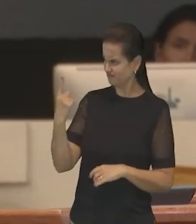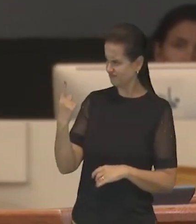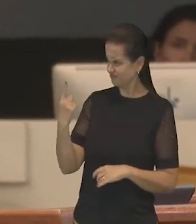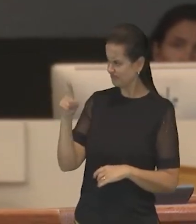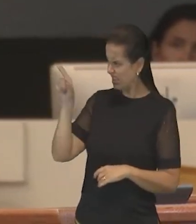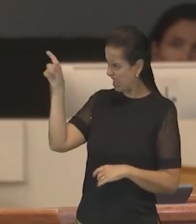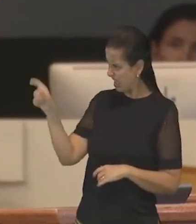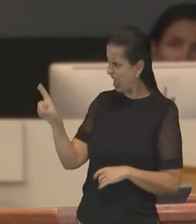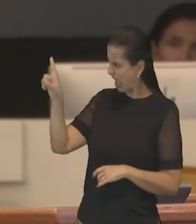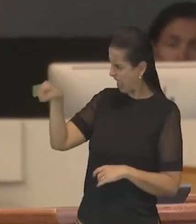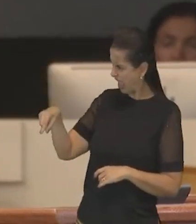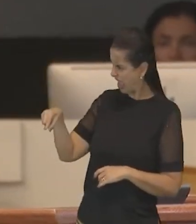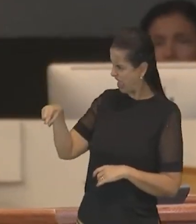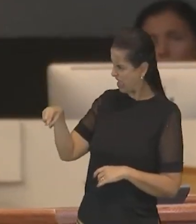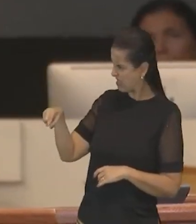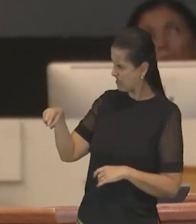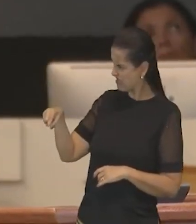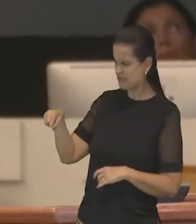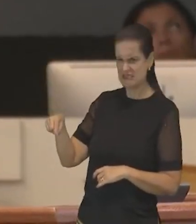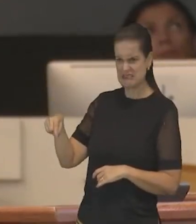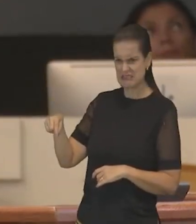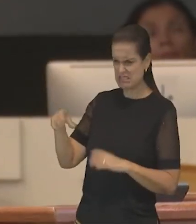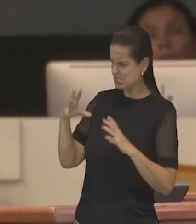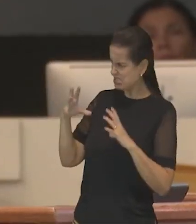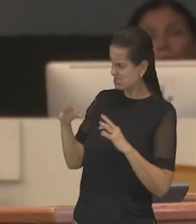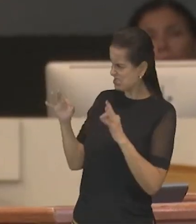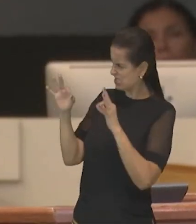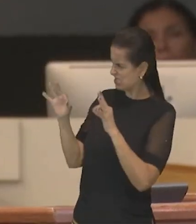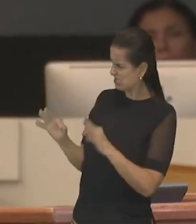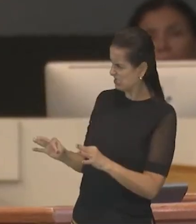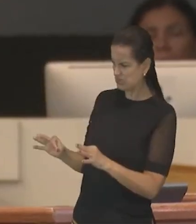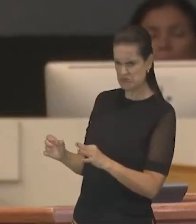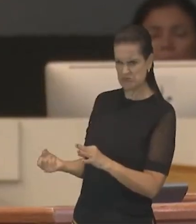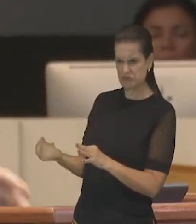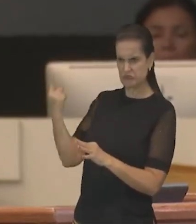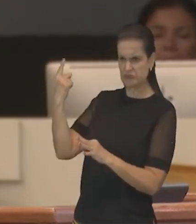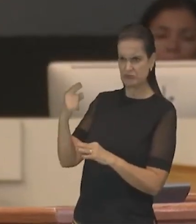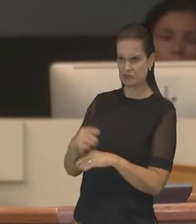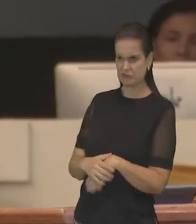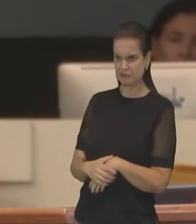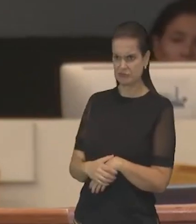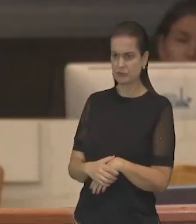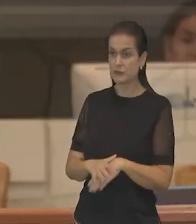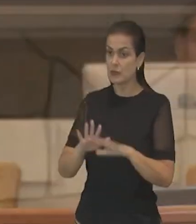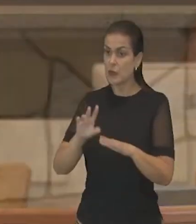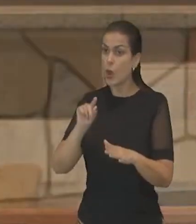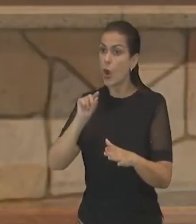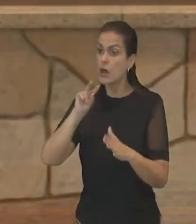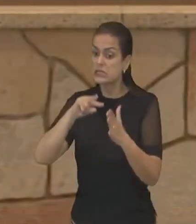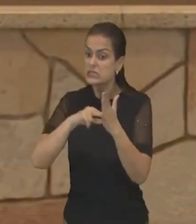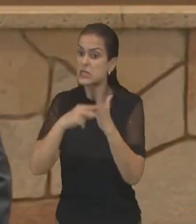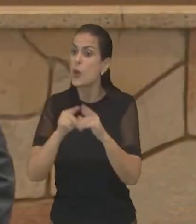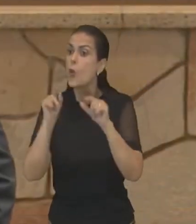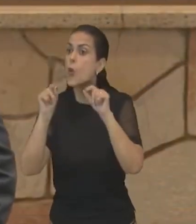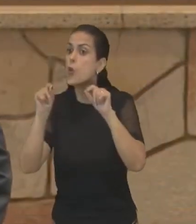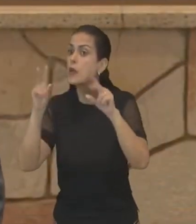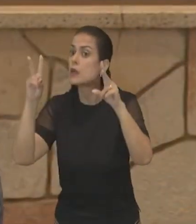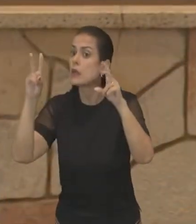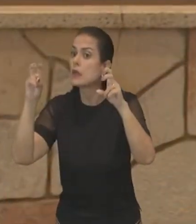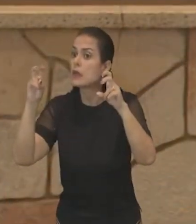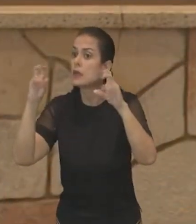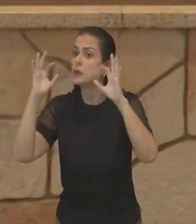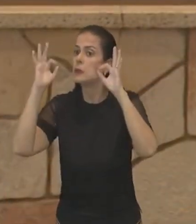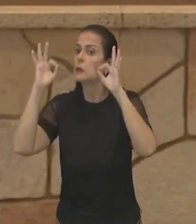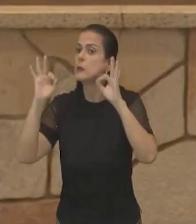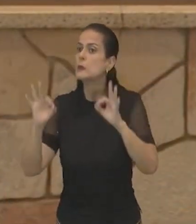para muitos. Olha lá, vai o santarrão, né? Mas, afinal de contas, o que é santidade? Na Bíblia, ouça isso, querido,